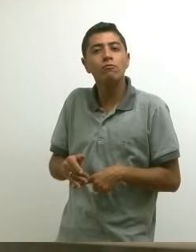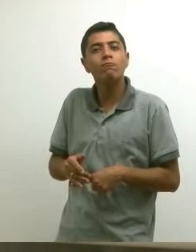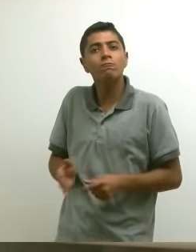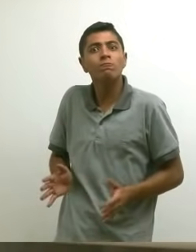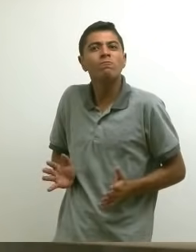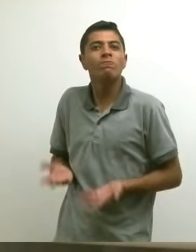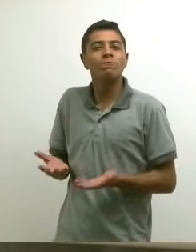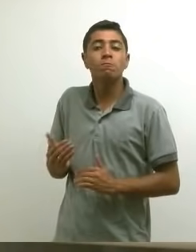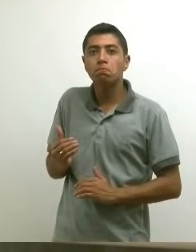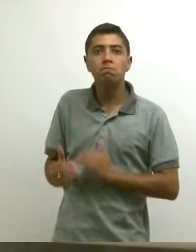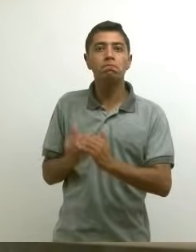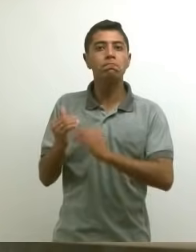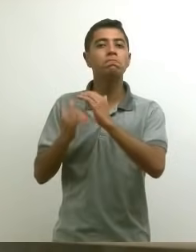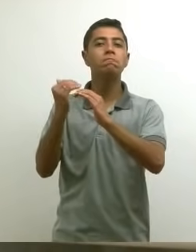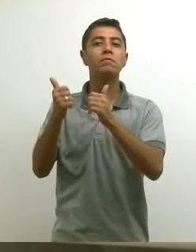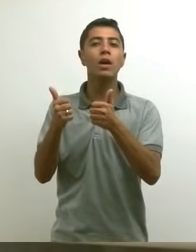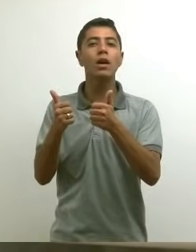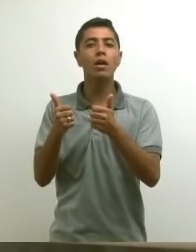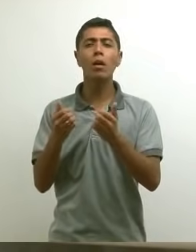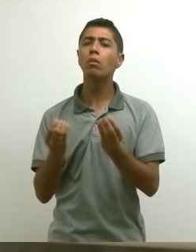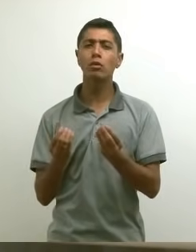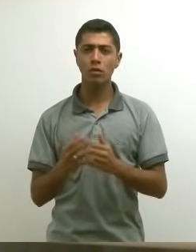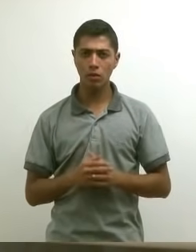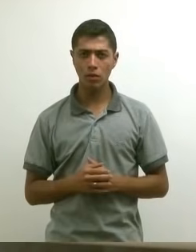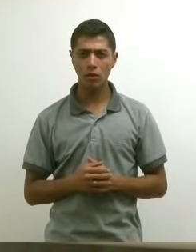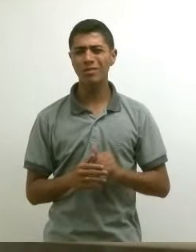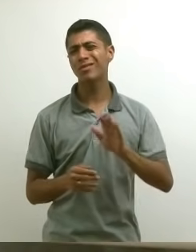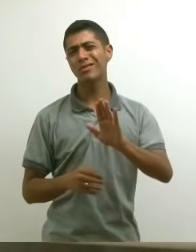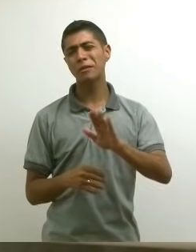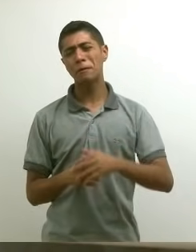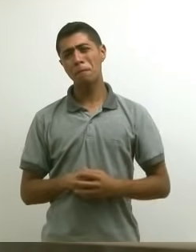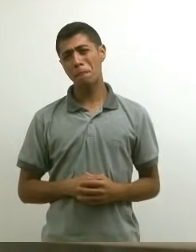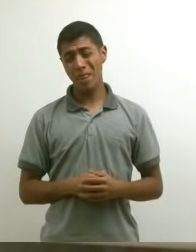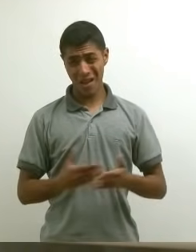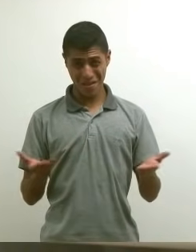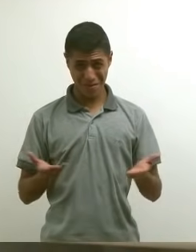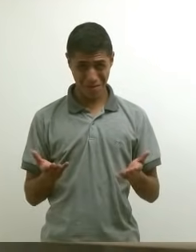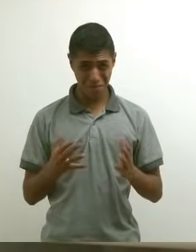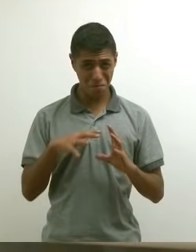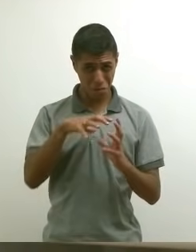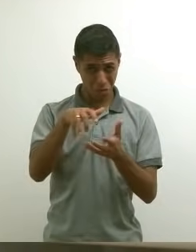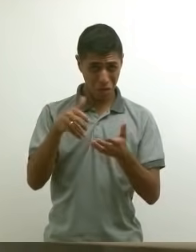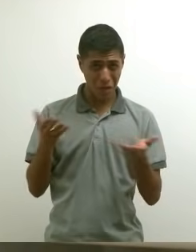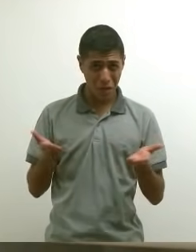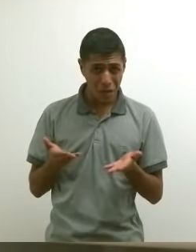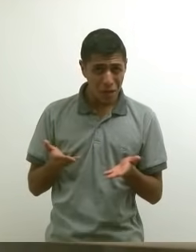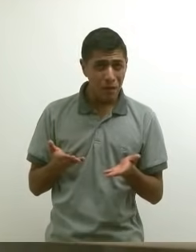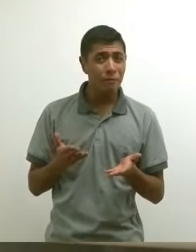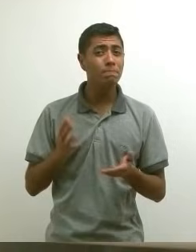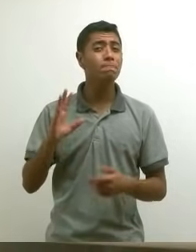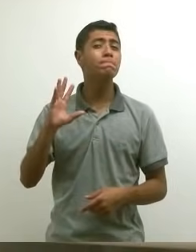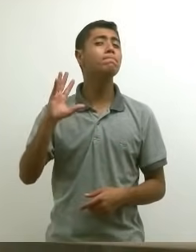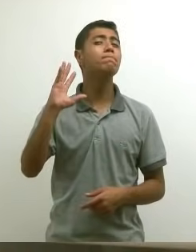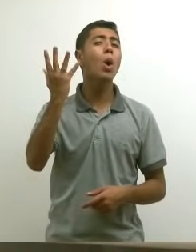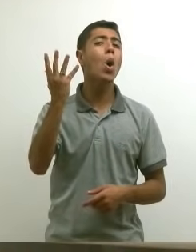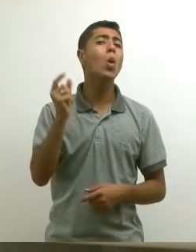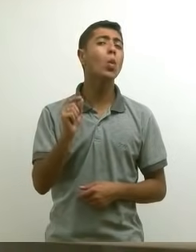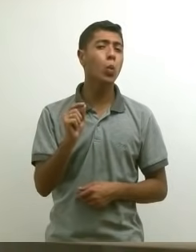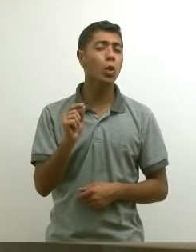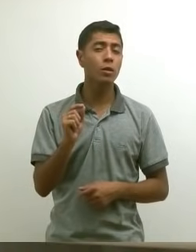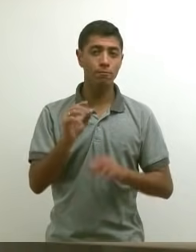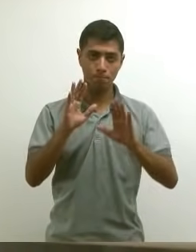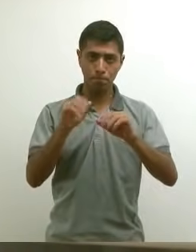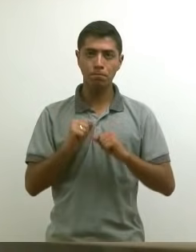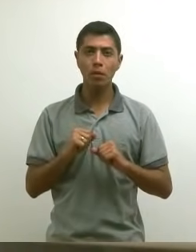agora o que é que está acontecendo no mundo moderno o moderno começou basicamente depois da idade